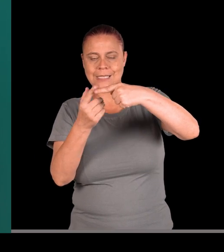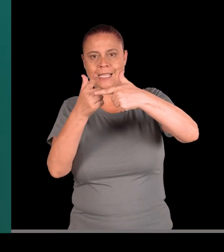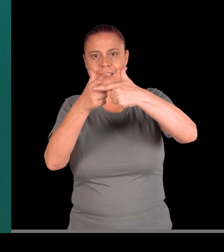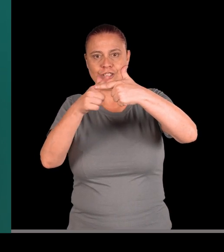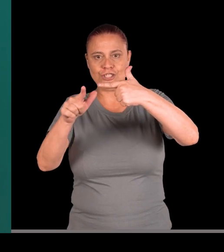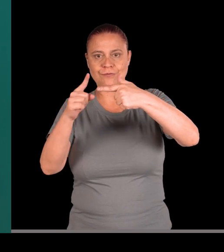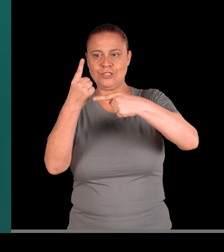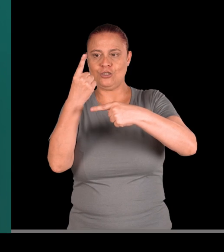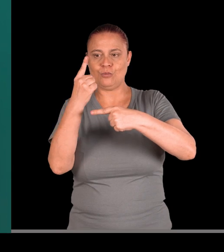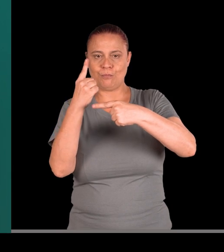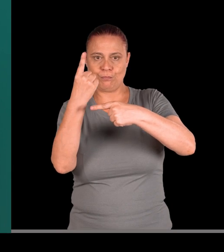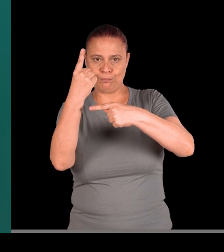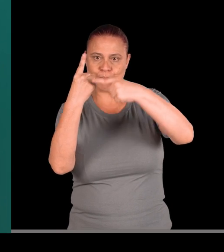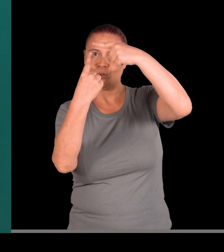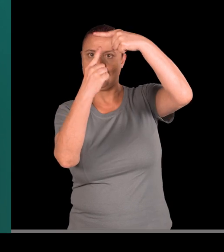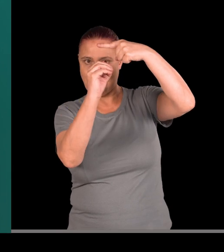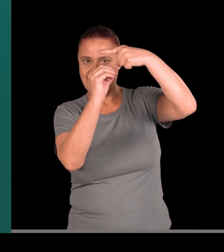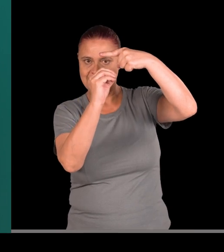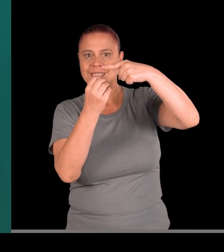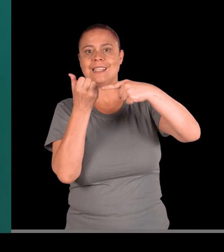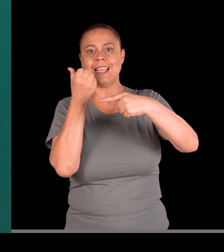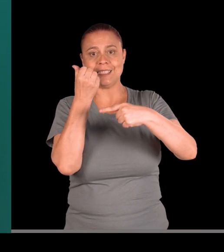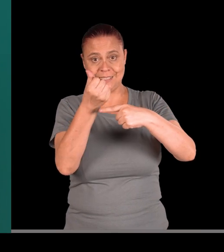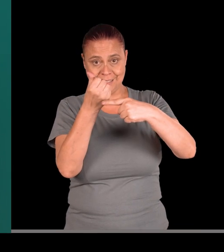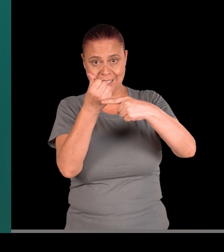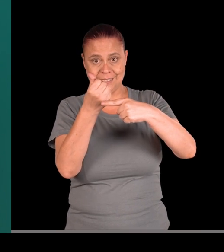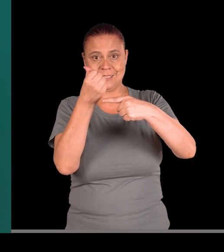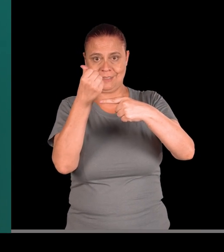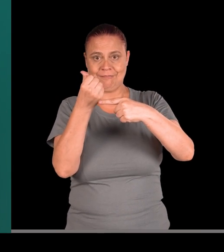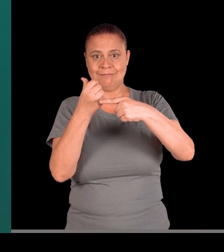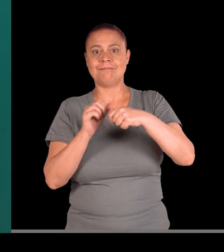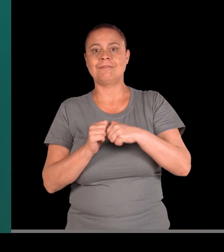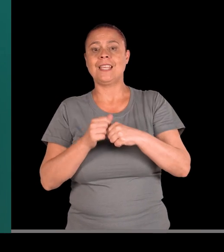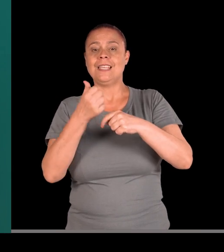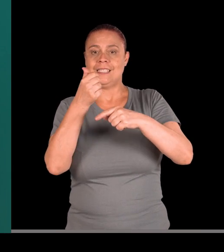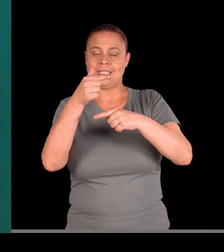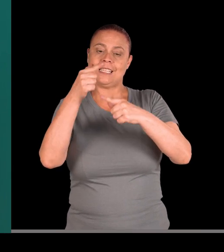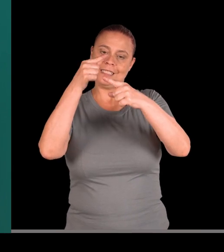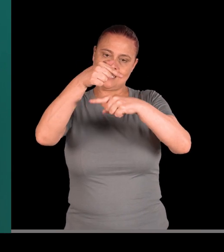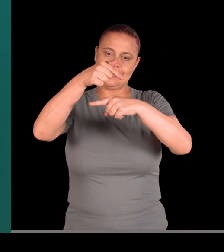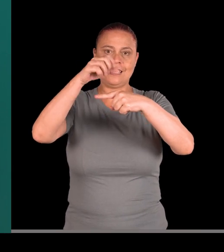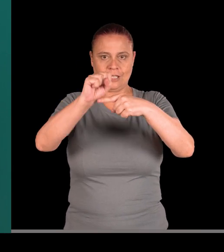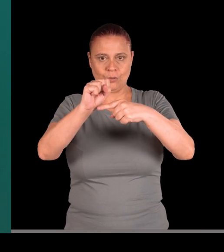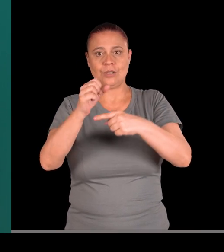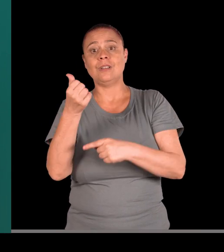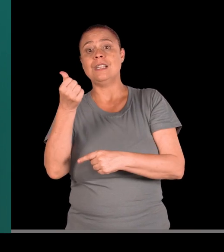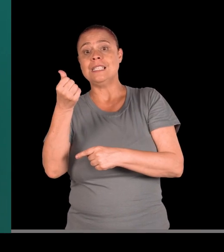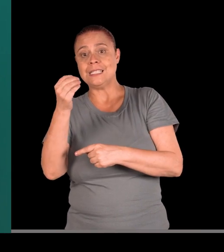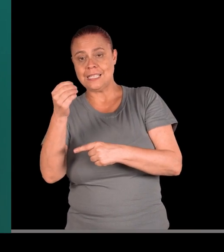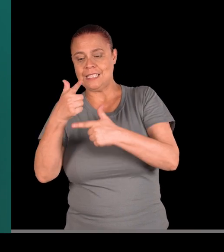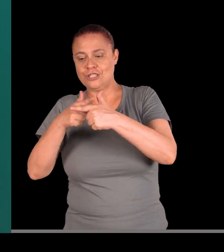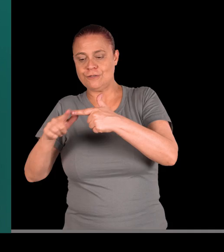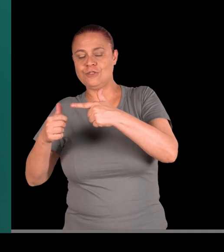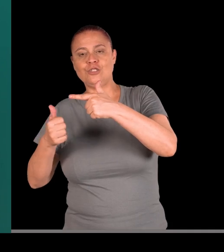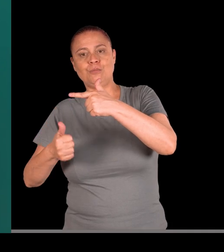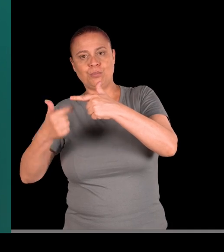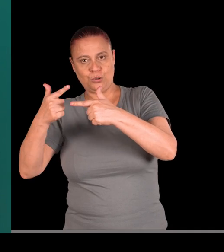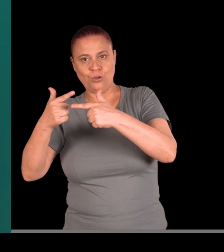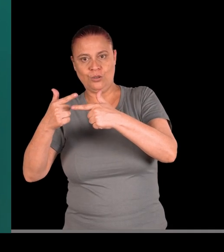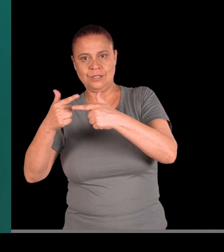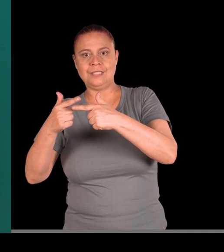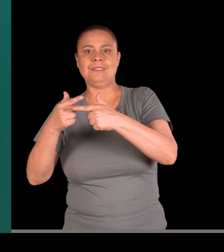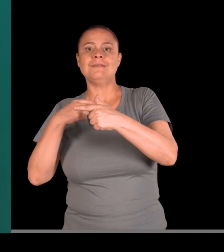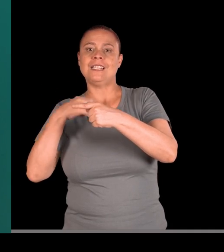60 dividido por 10 dá 6. 6 vezes 13, 78. 60 dividido por 12 dá